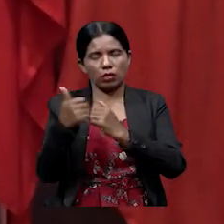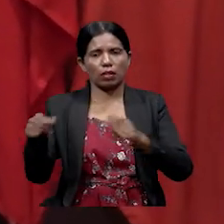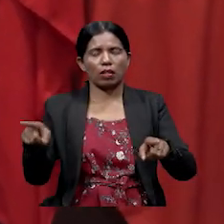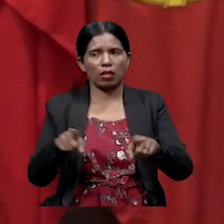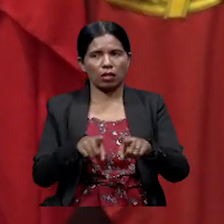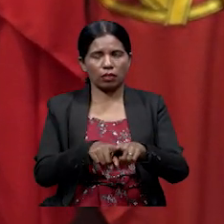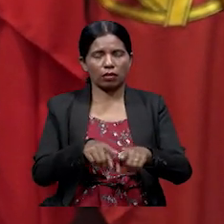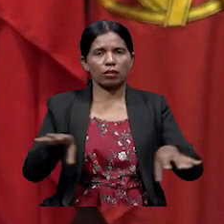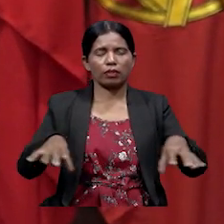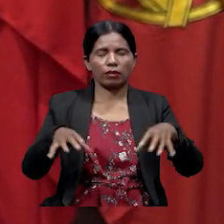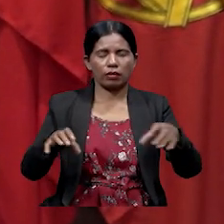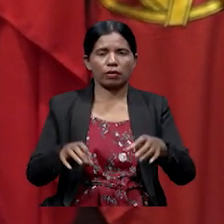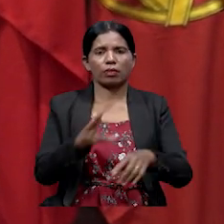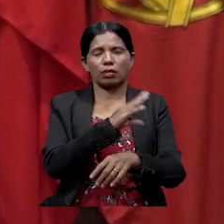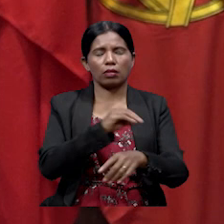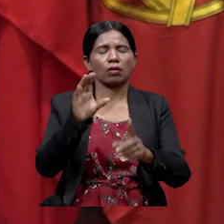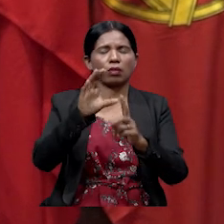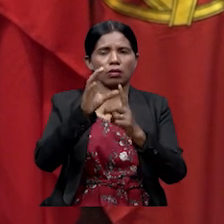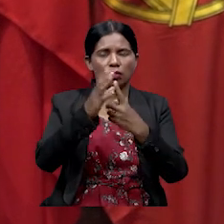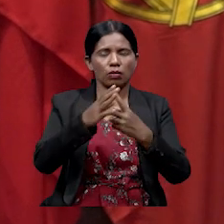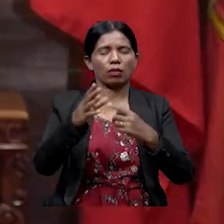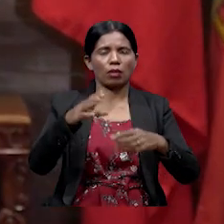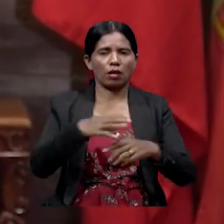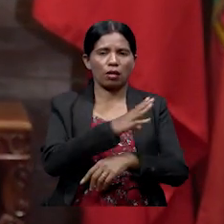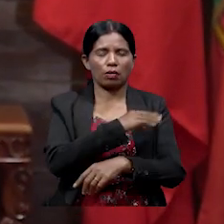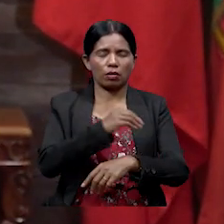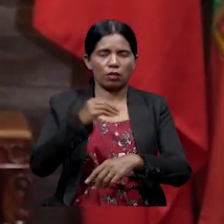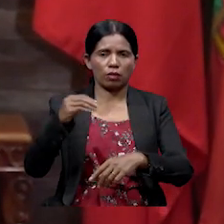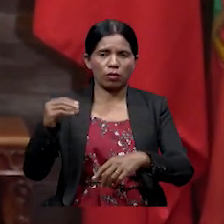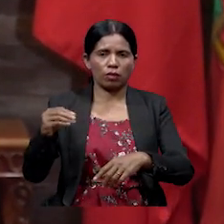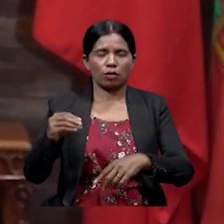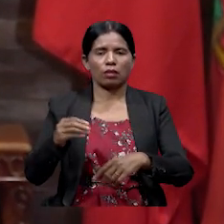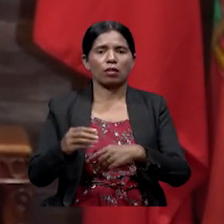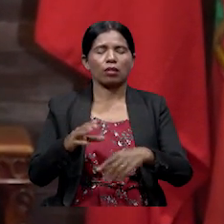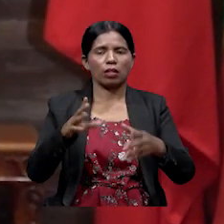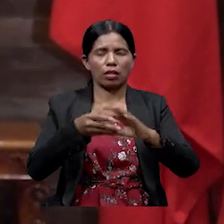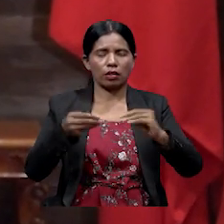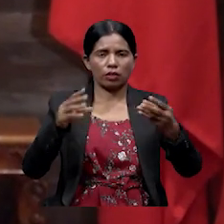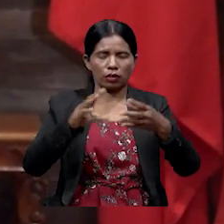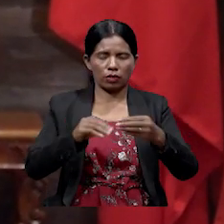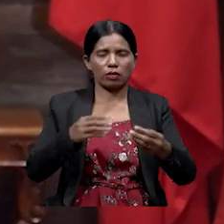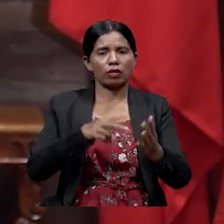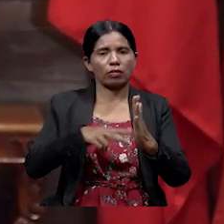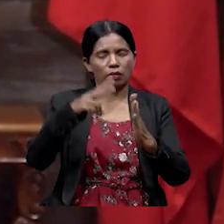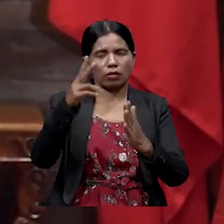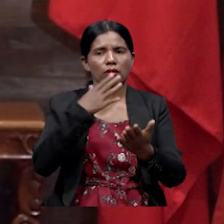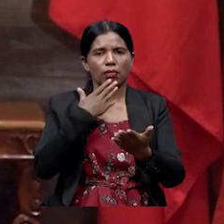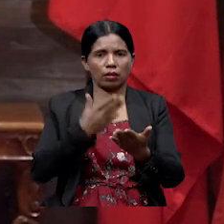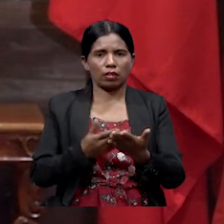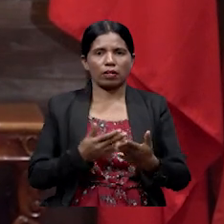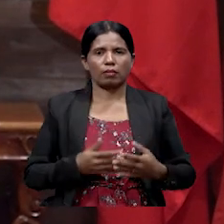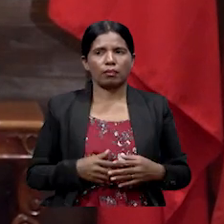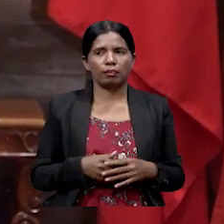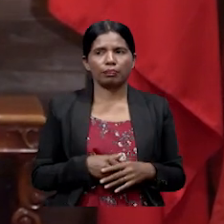anexamos serviço para a expansão cultura portuguesa ou para conhecimento Portugal na história, não linha valores.